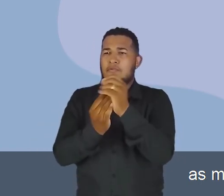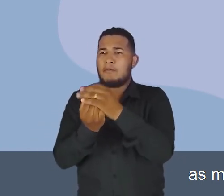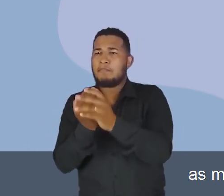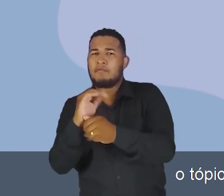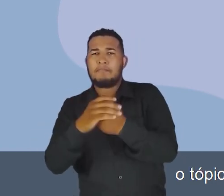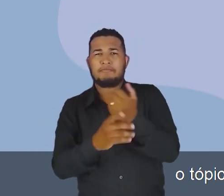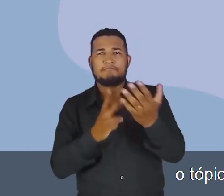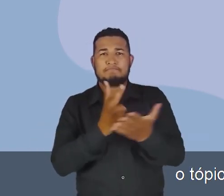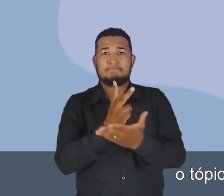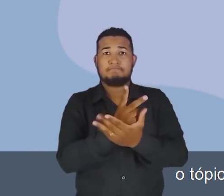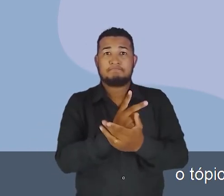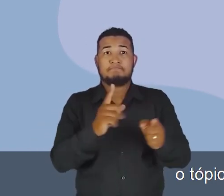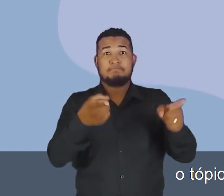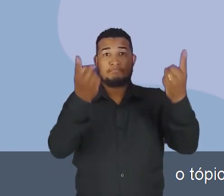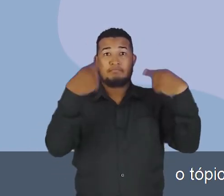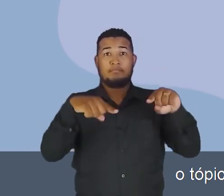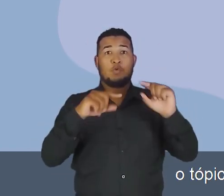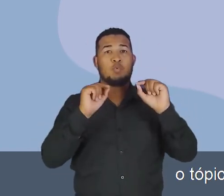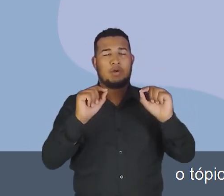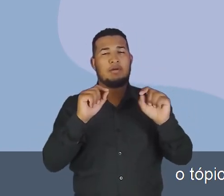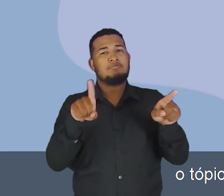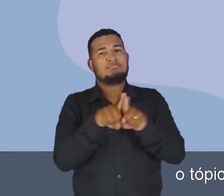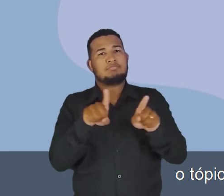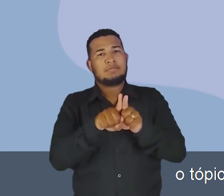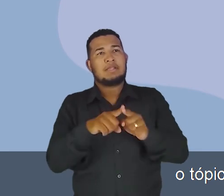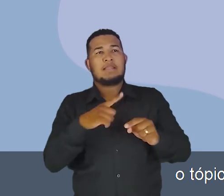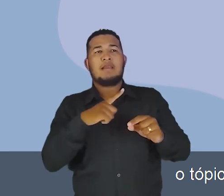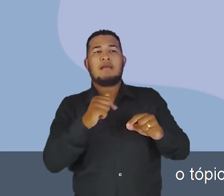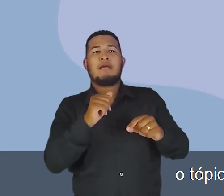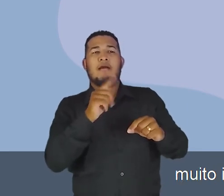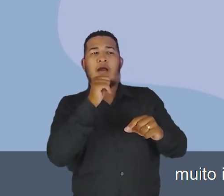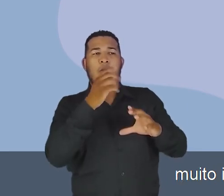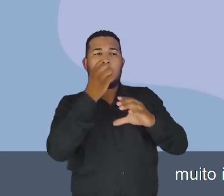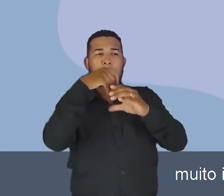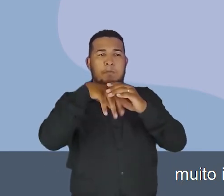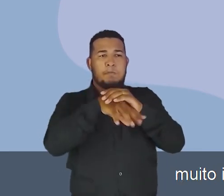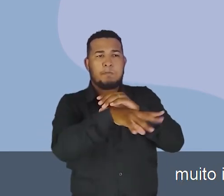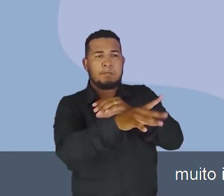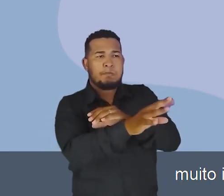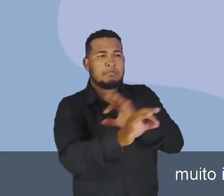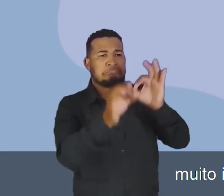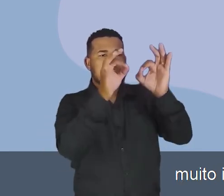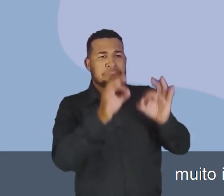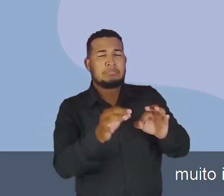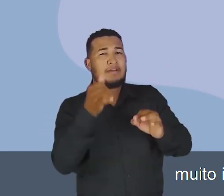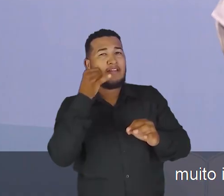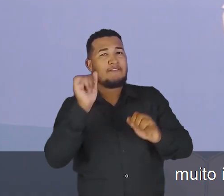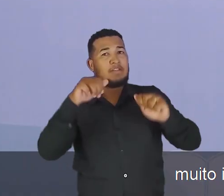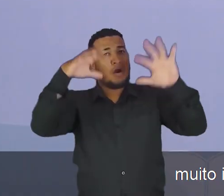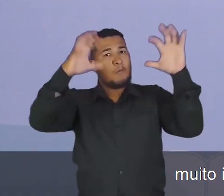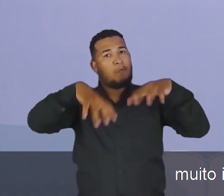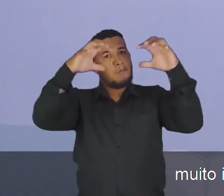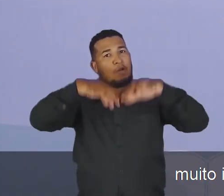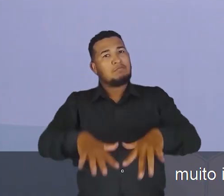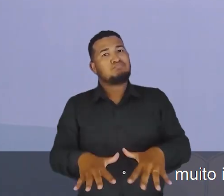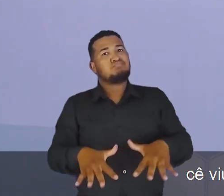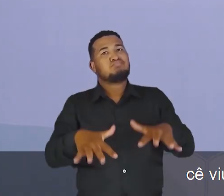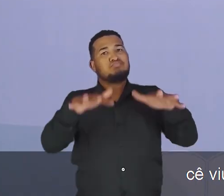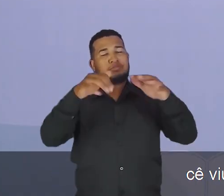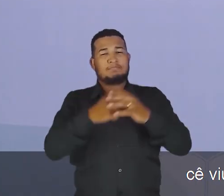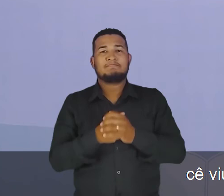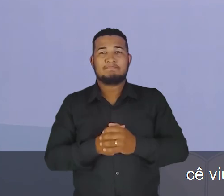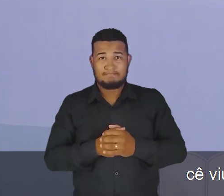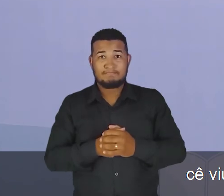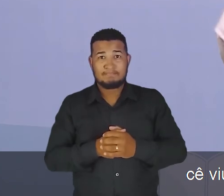doenças. E o tópico de baixo, né, um bom sistema de drenagem de água é muito importante para evitar as enchentes. Olha para cá, então você viu que